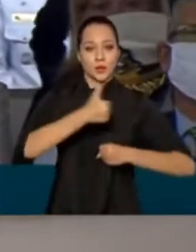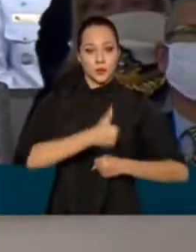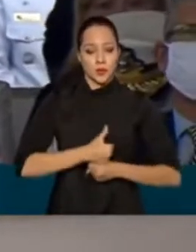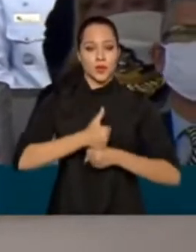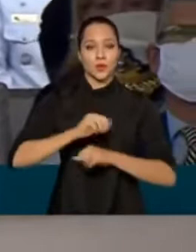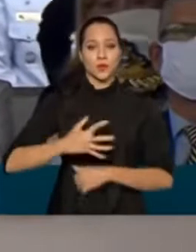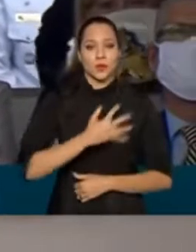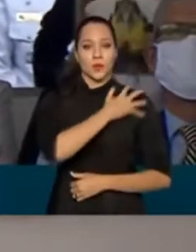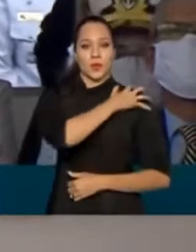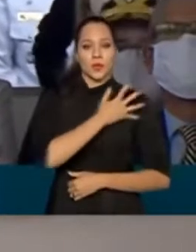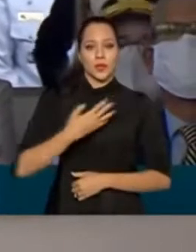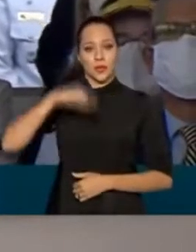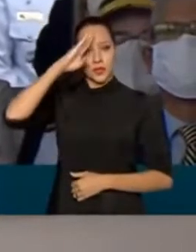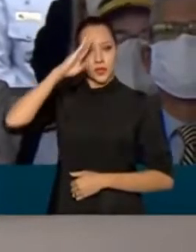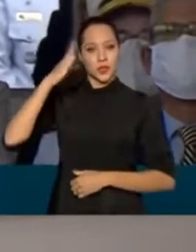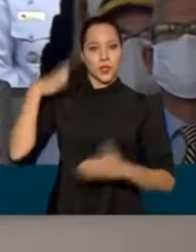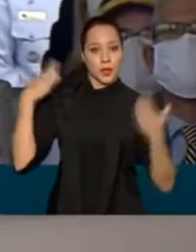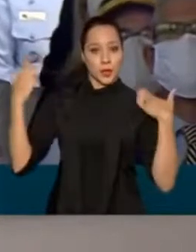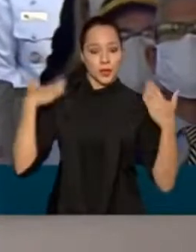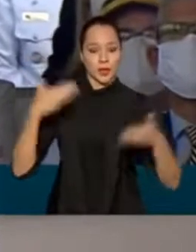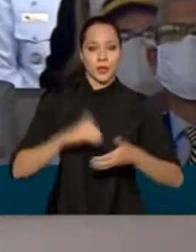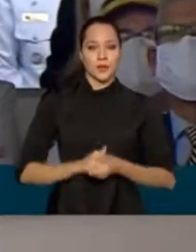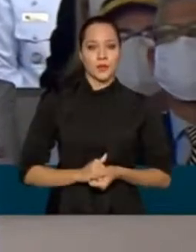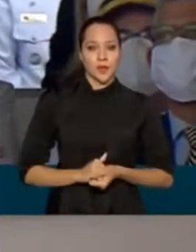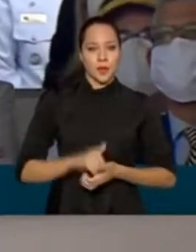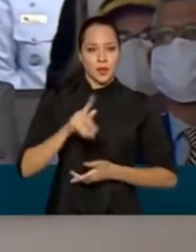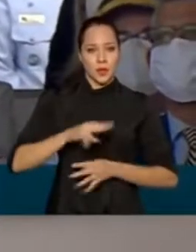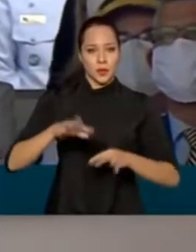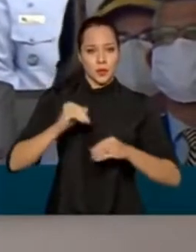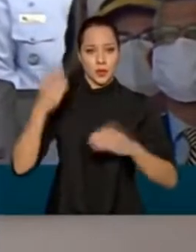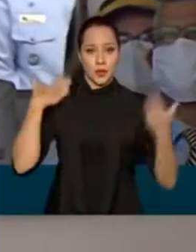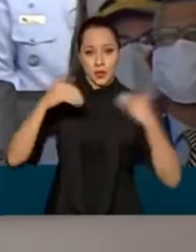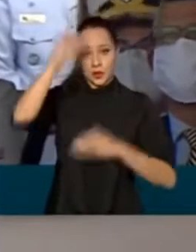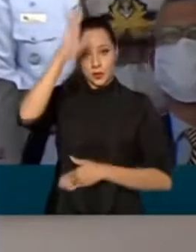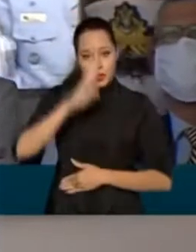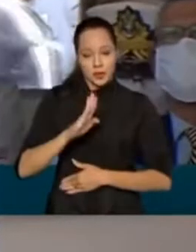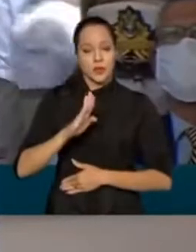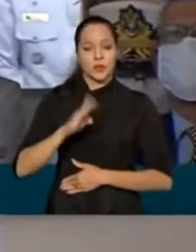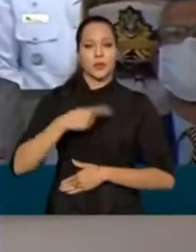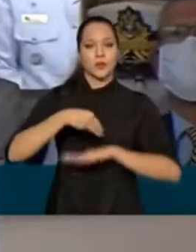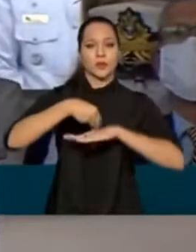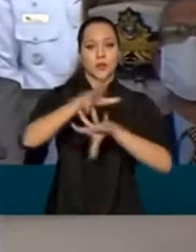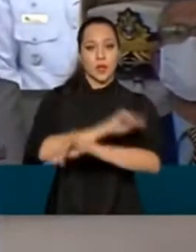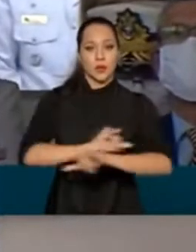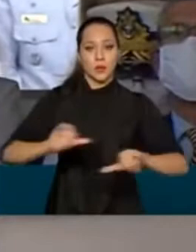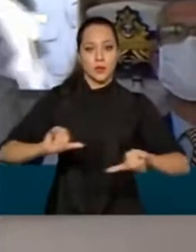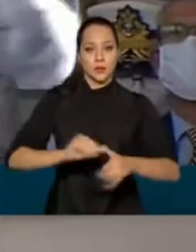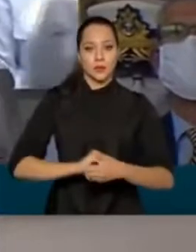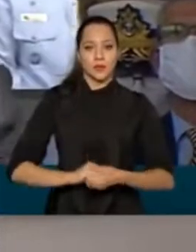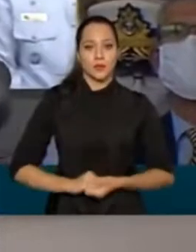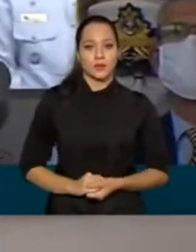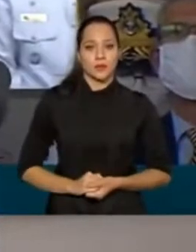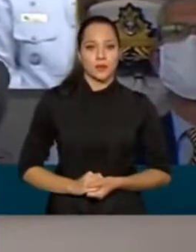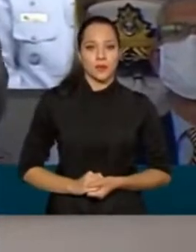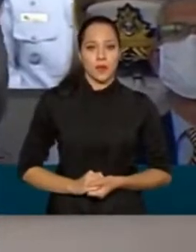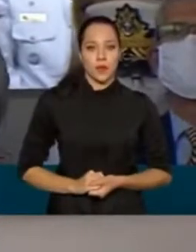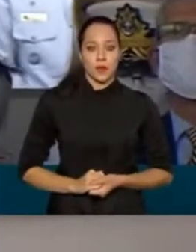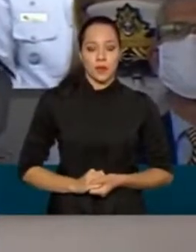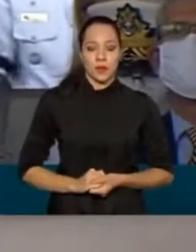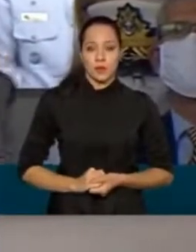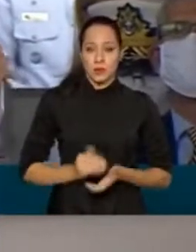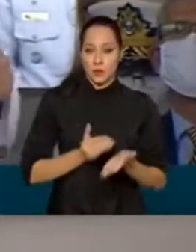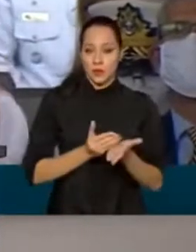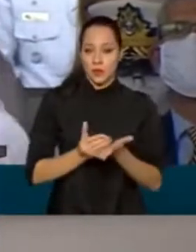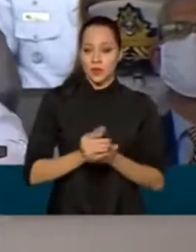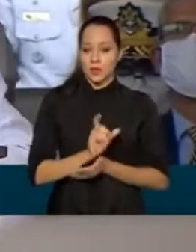de comandante da Marinha. Para conhecimento da Marinha do Brasil, torno público o seguinte. Palavras iniciais.